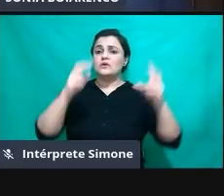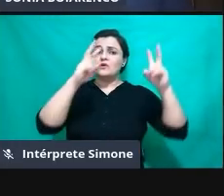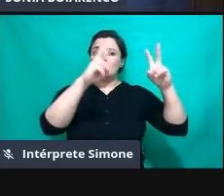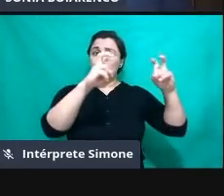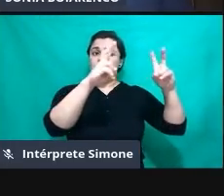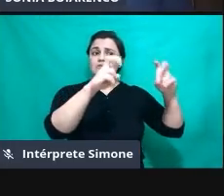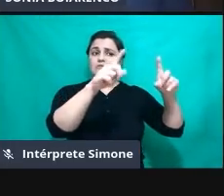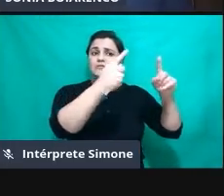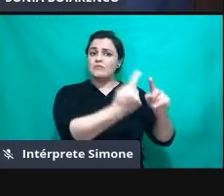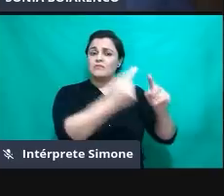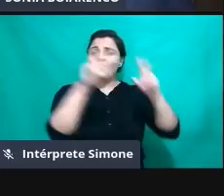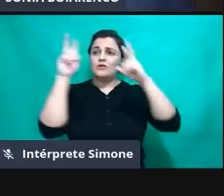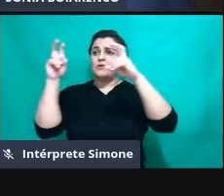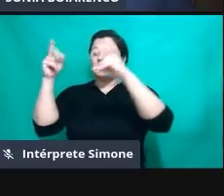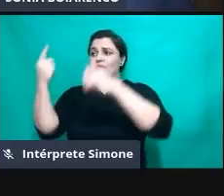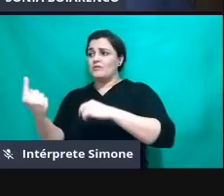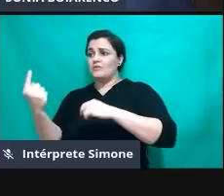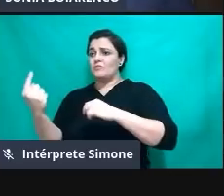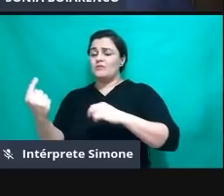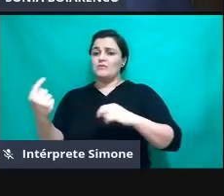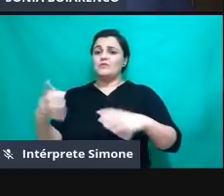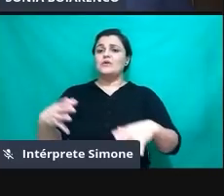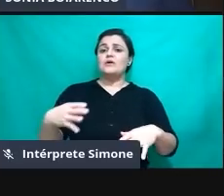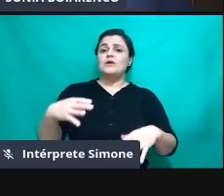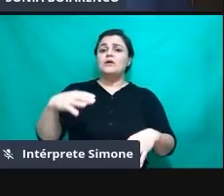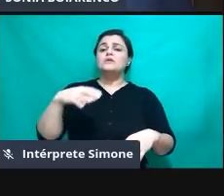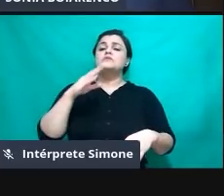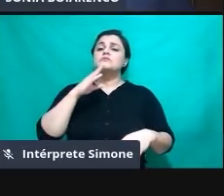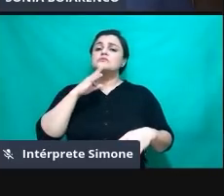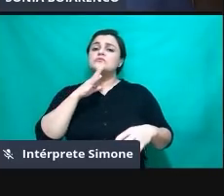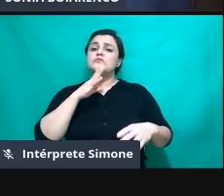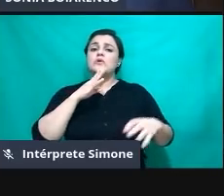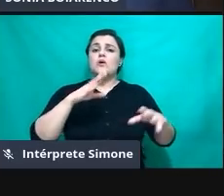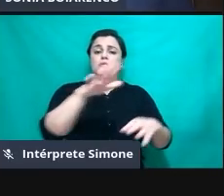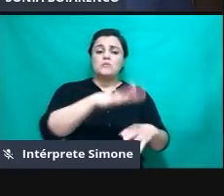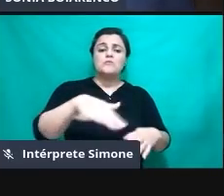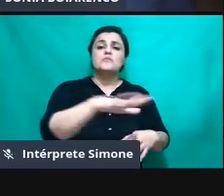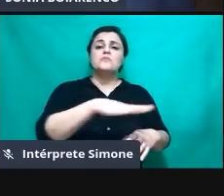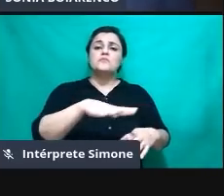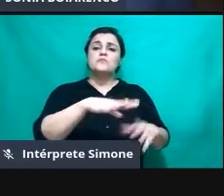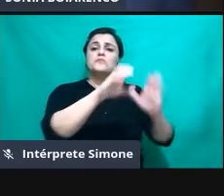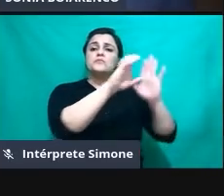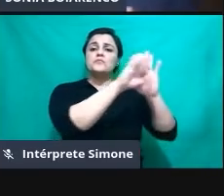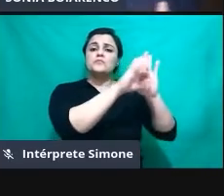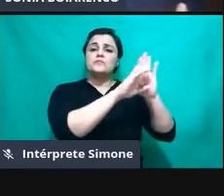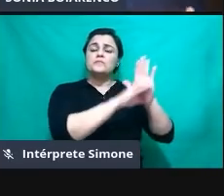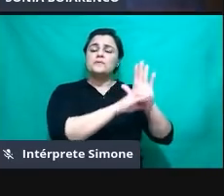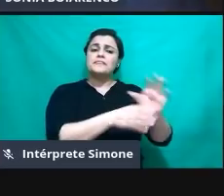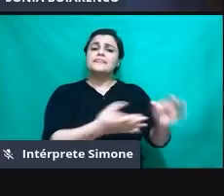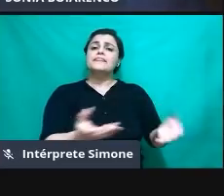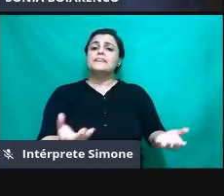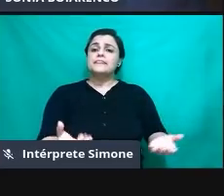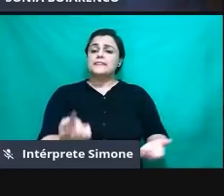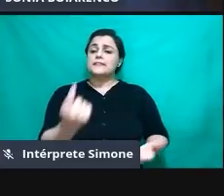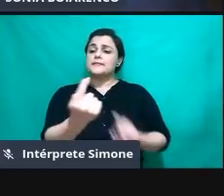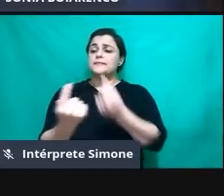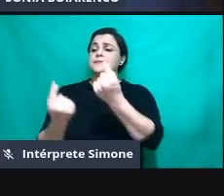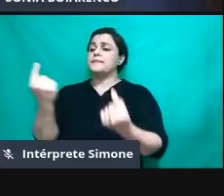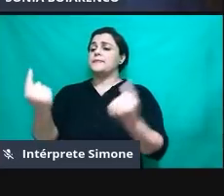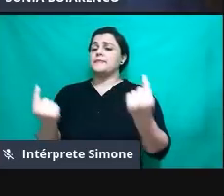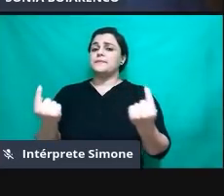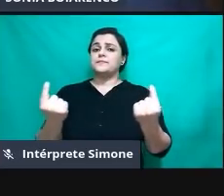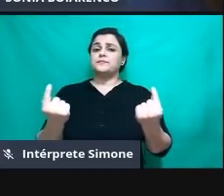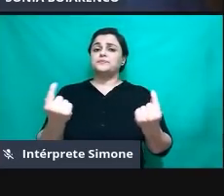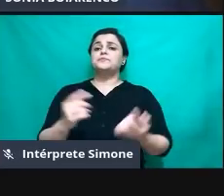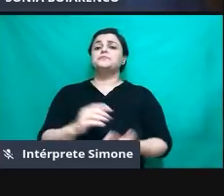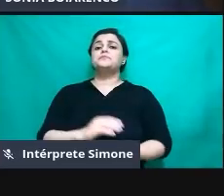relacionadas, conhecimentos específicos, né? Em comum os três. O que está diferenciando também